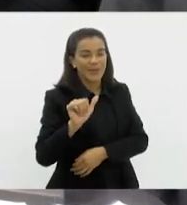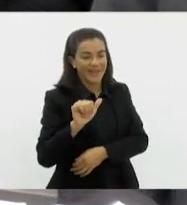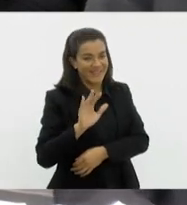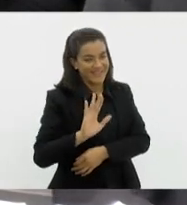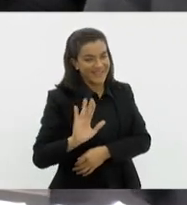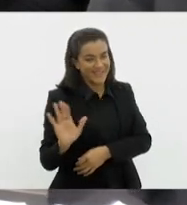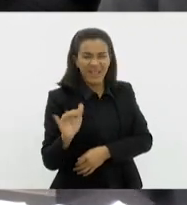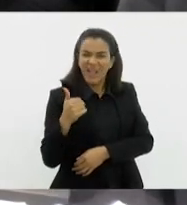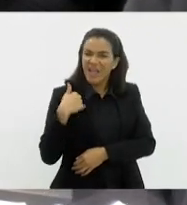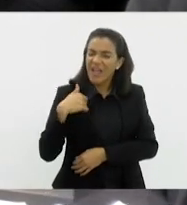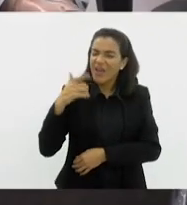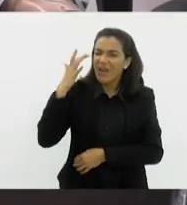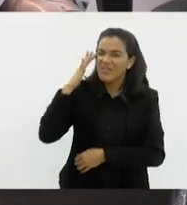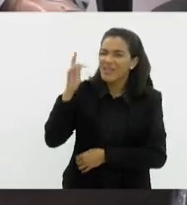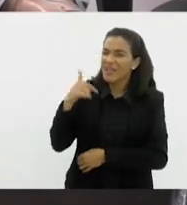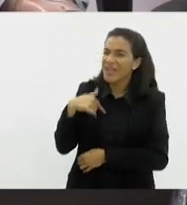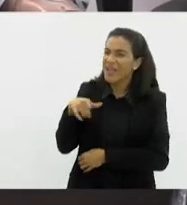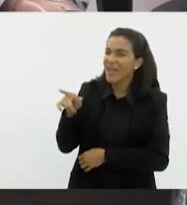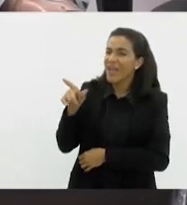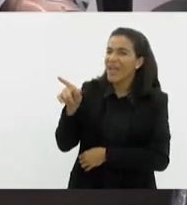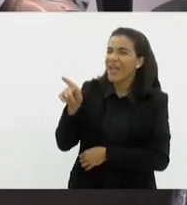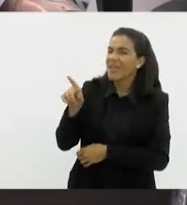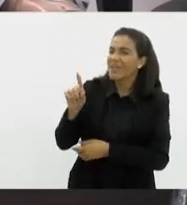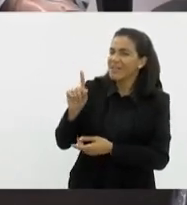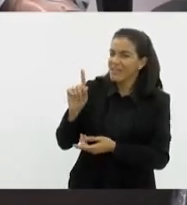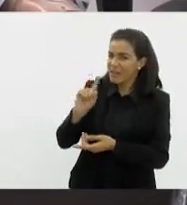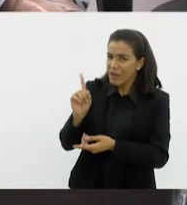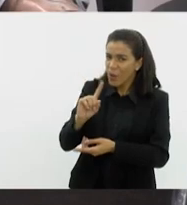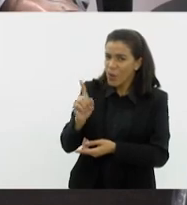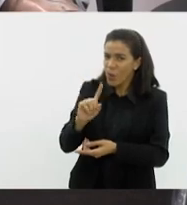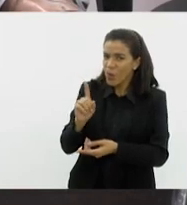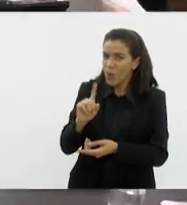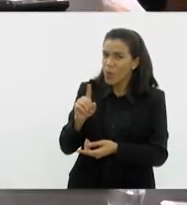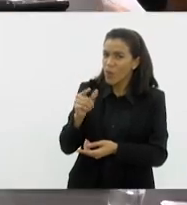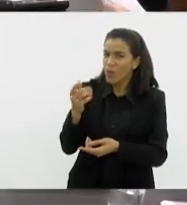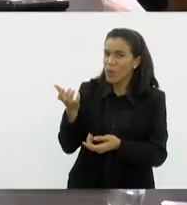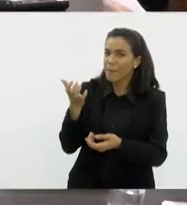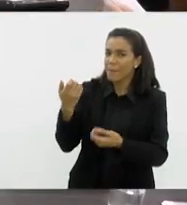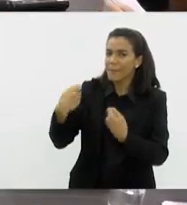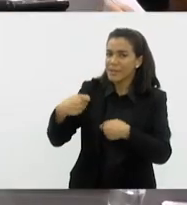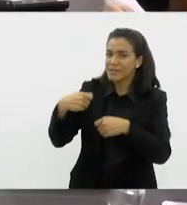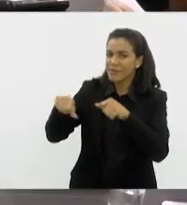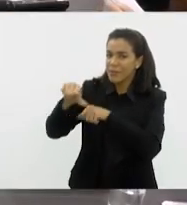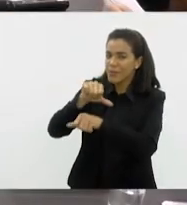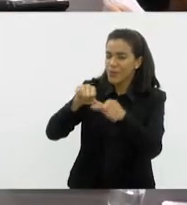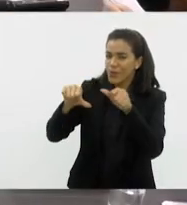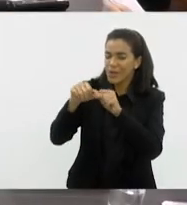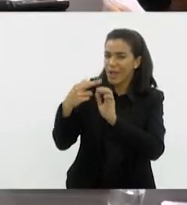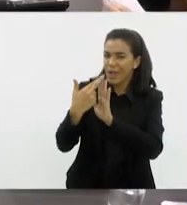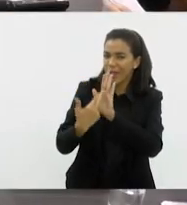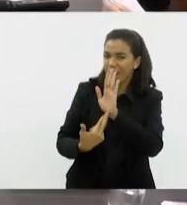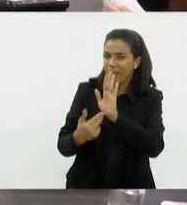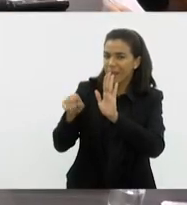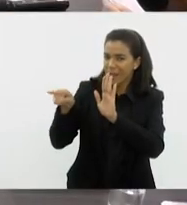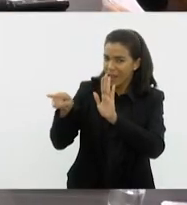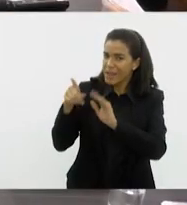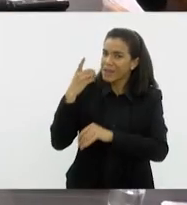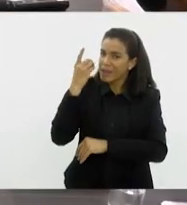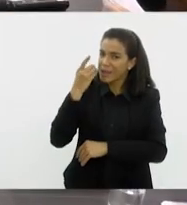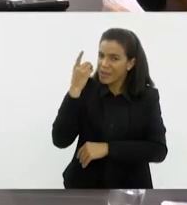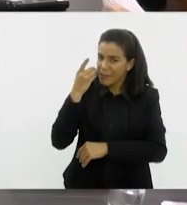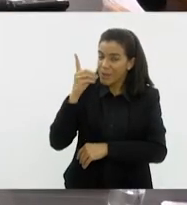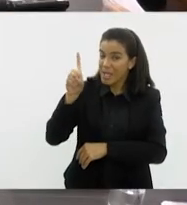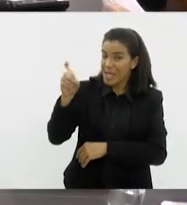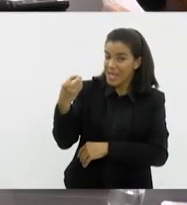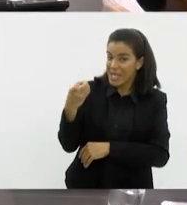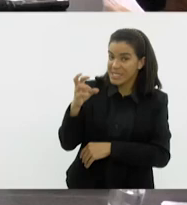Eu achei que ele ia se declarar impedido. Não, não. Quem tinha que pedir a mudança de relatoria tinha que ser o deputado,